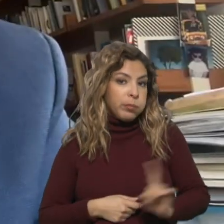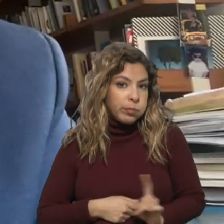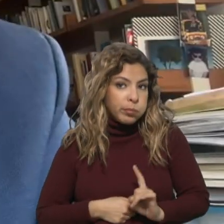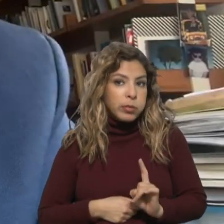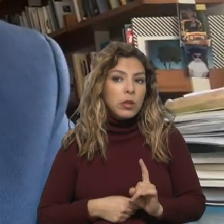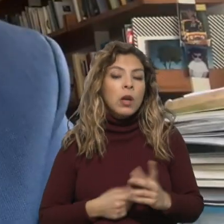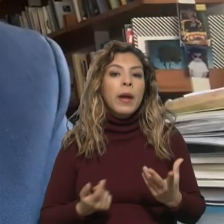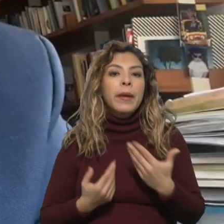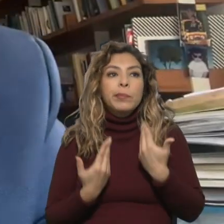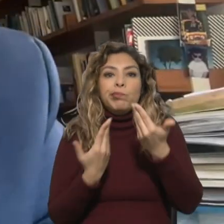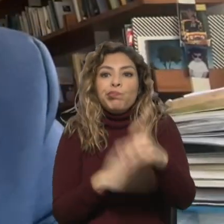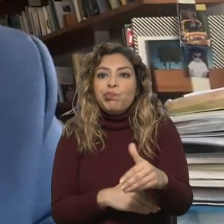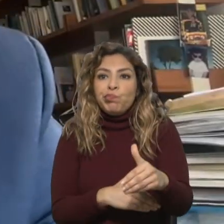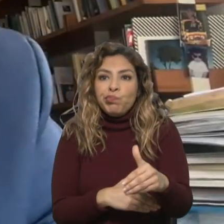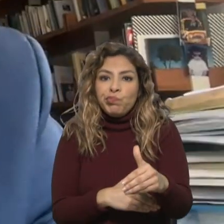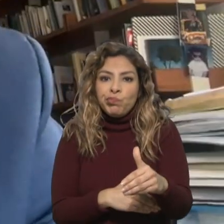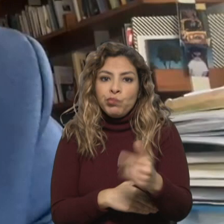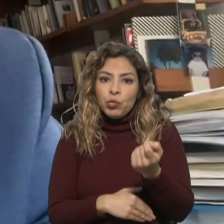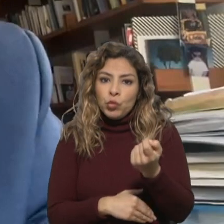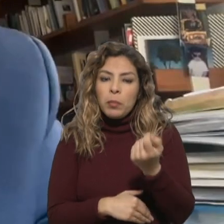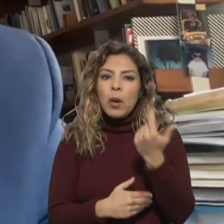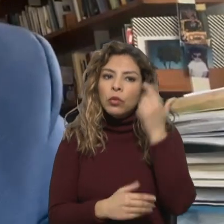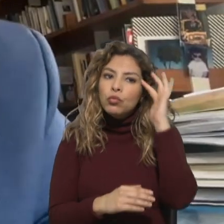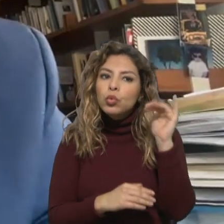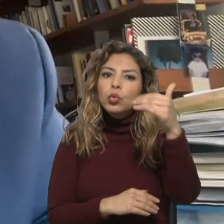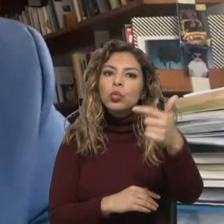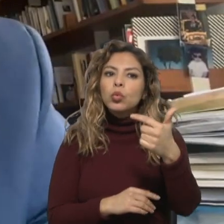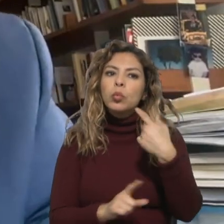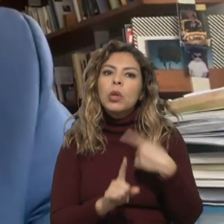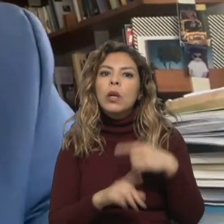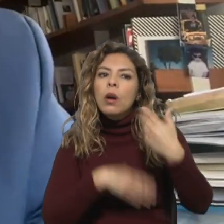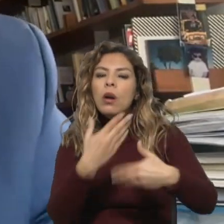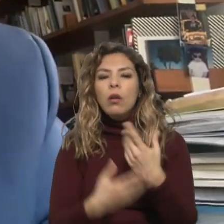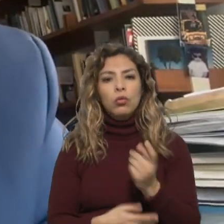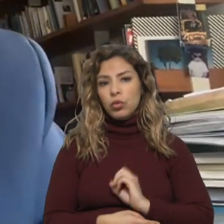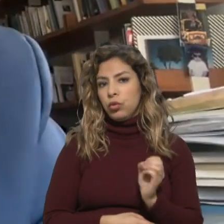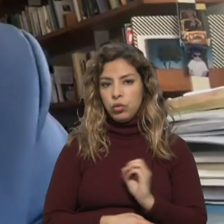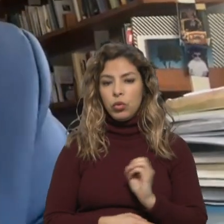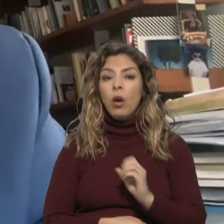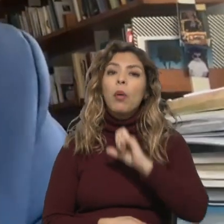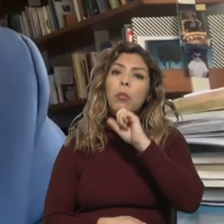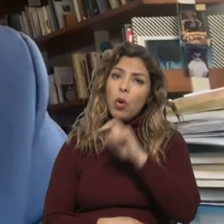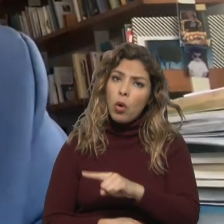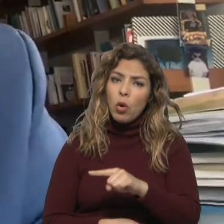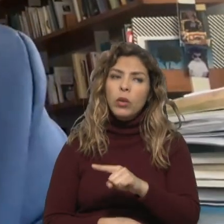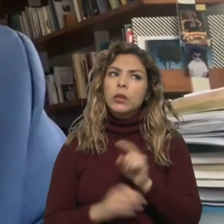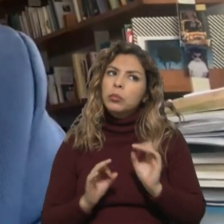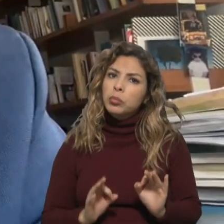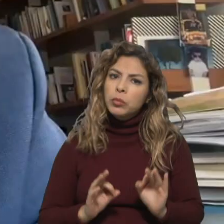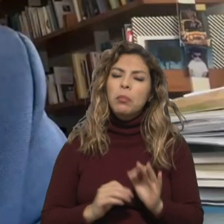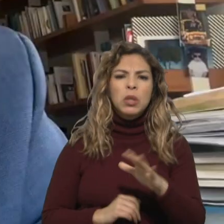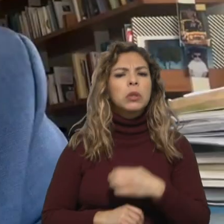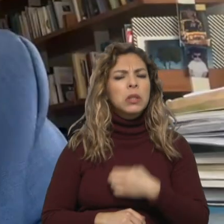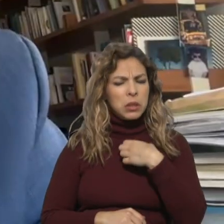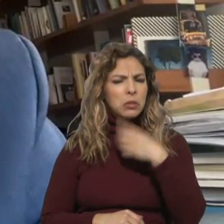episódio muito limitado no tempo, eventualmente sem efeitos para o futuro. Assim, devo ser sincero, posso ser otimista demais, mas acho que vai ficar